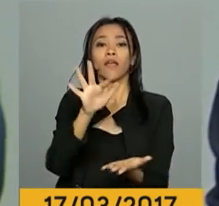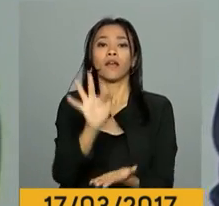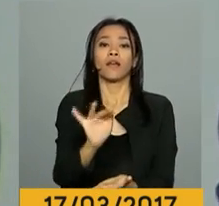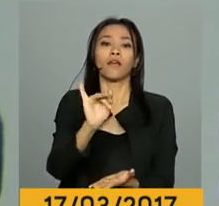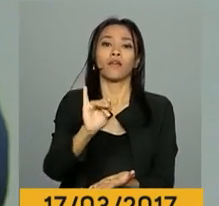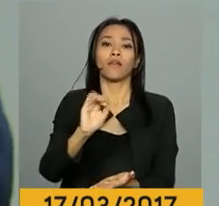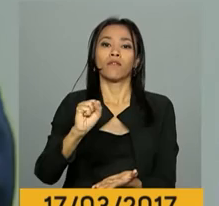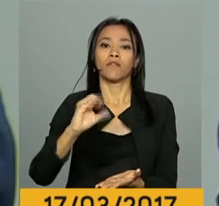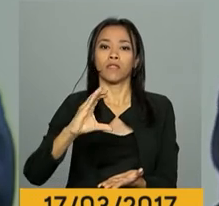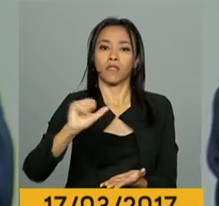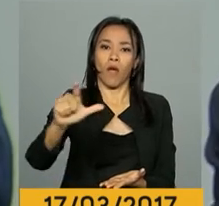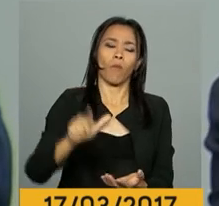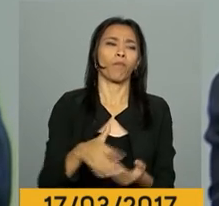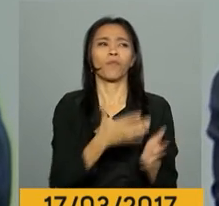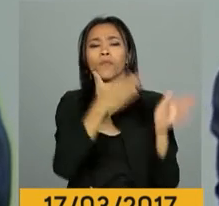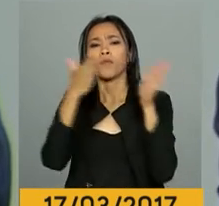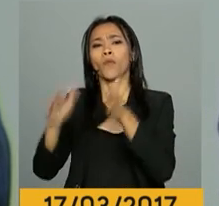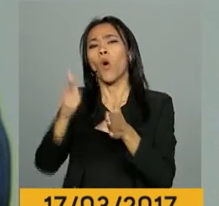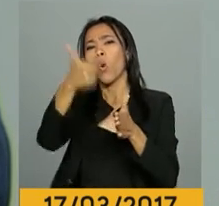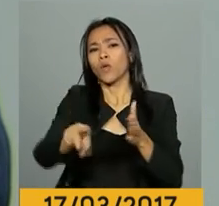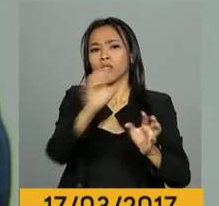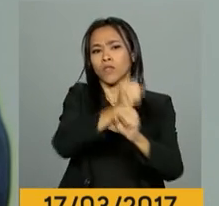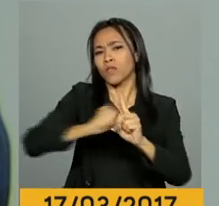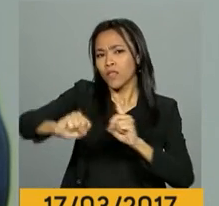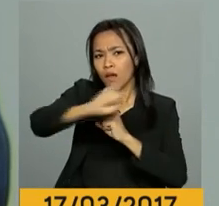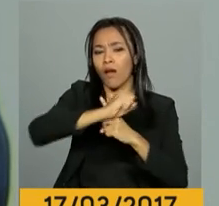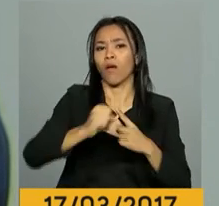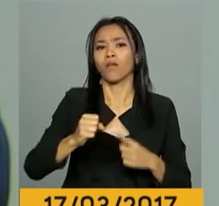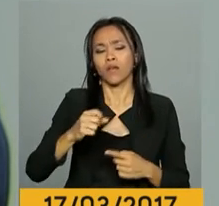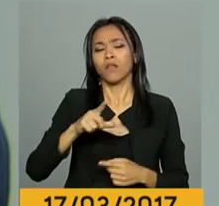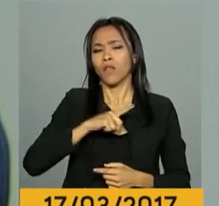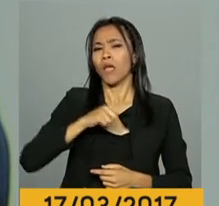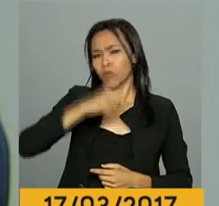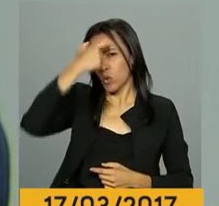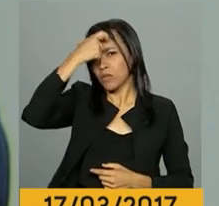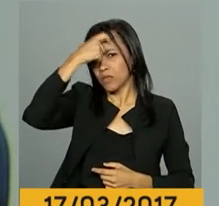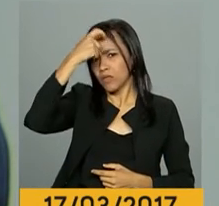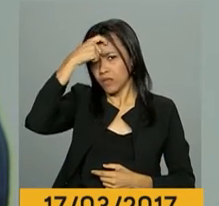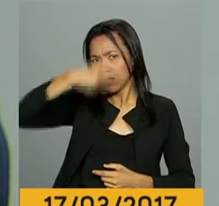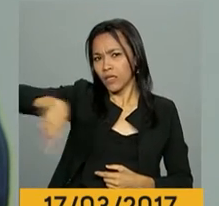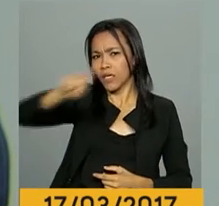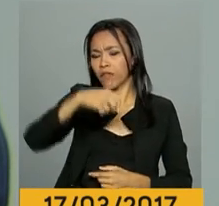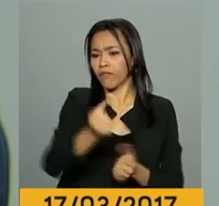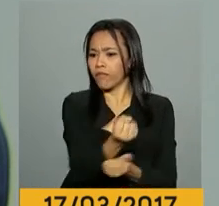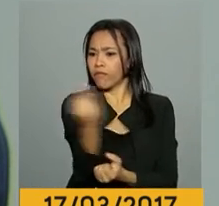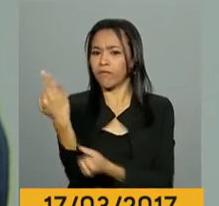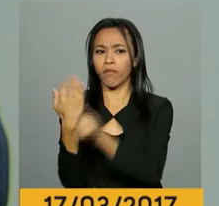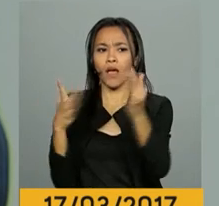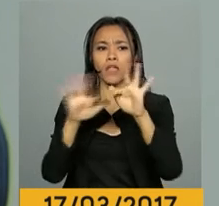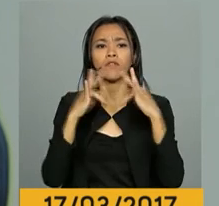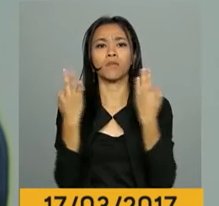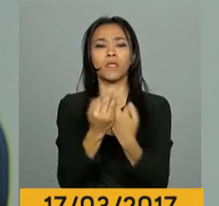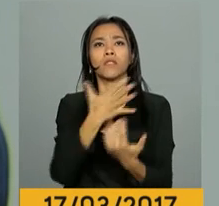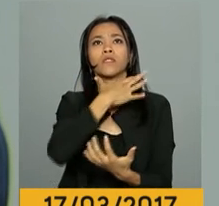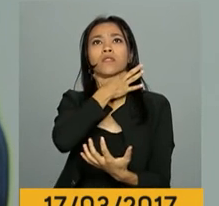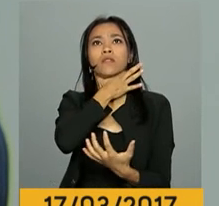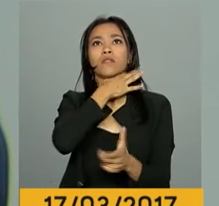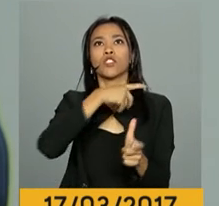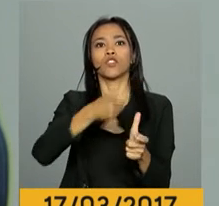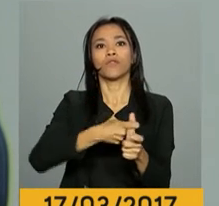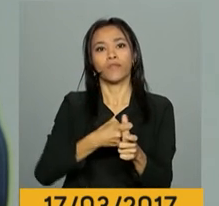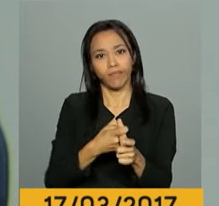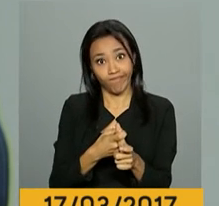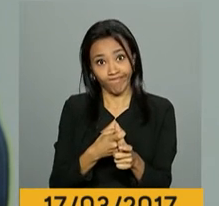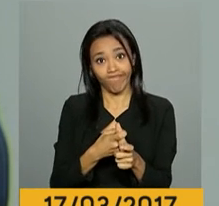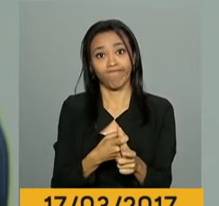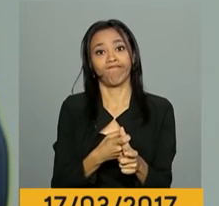também, vejam, nós temos ciência e consciência de que muitas famílias estão endividadas nos dias atuais. O que é que fizemos? Nós